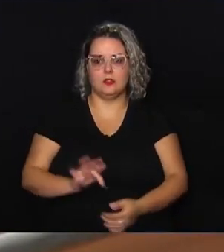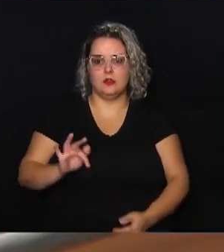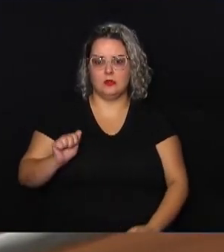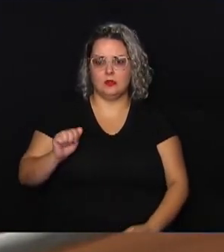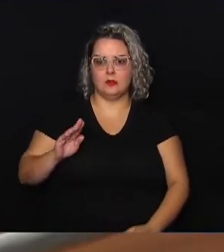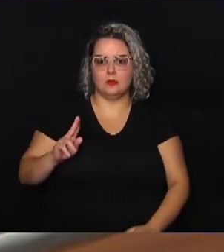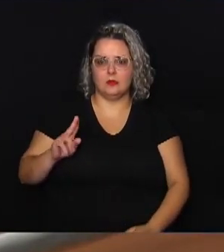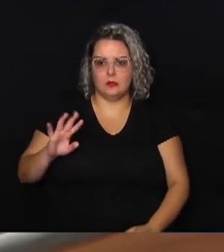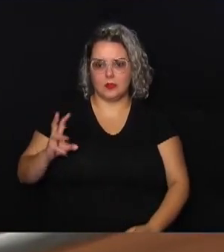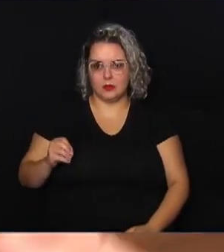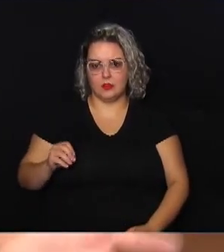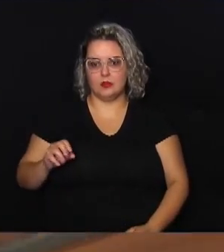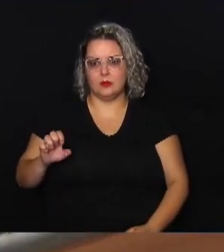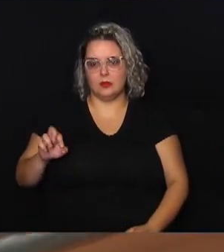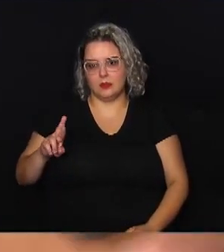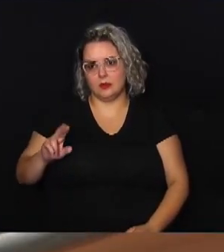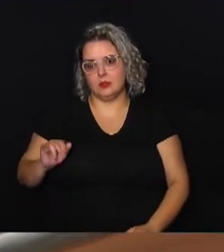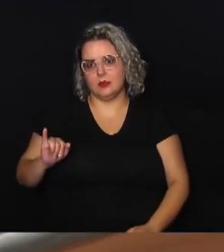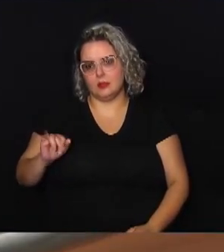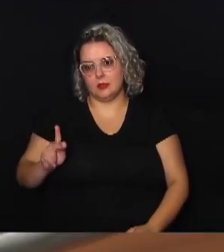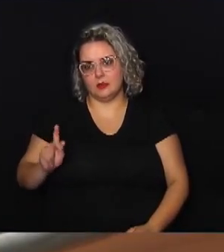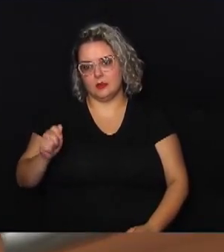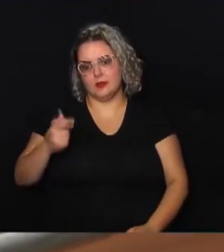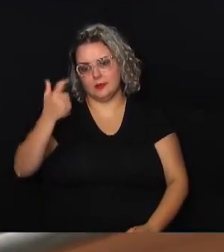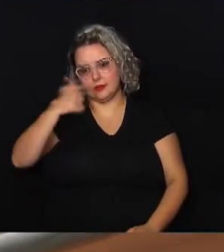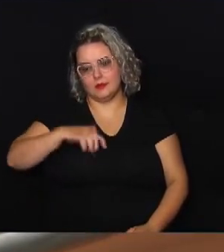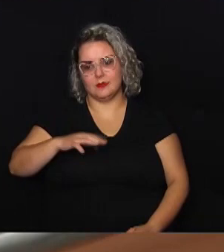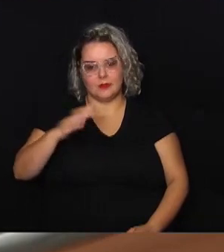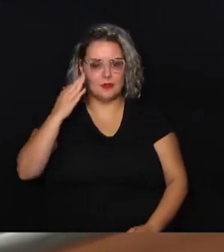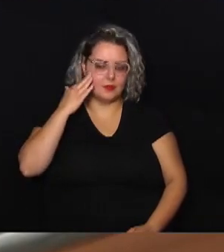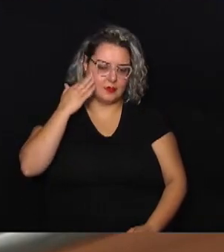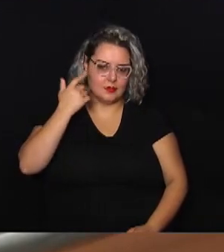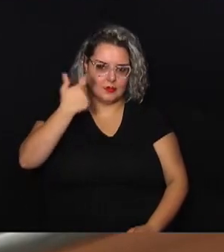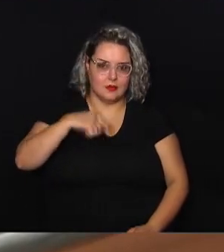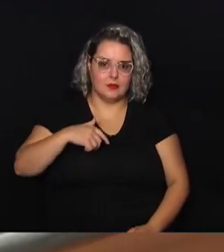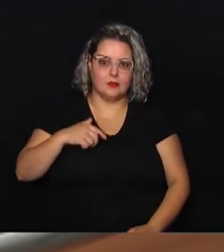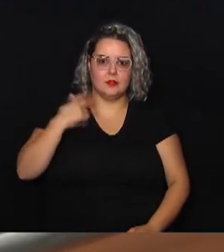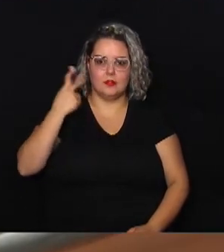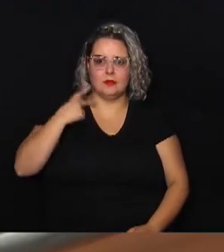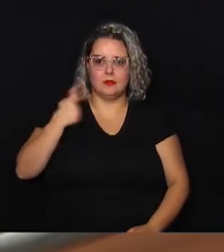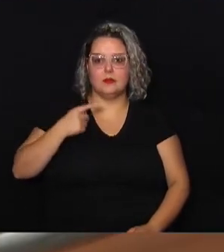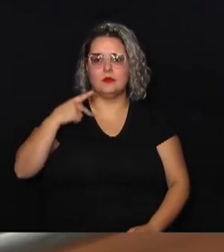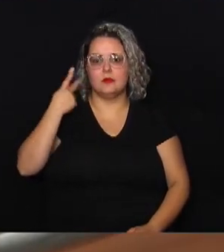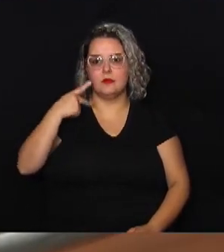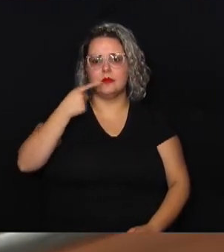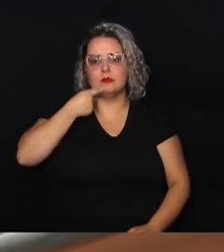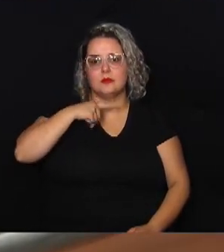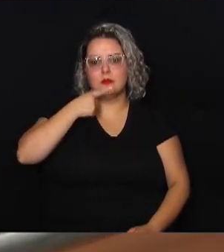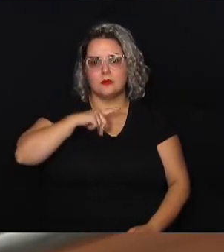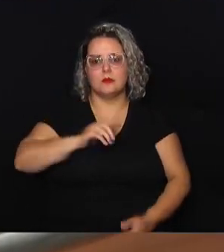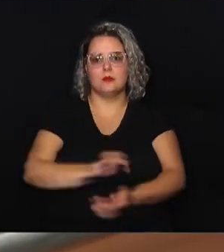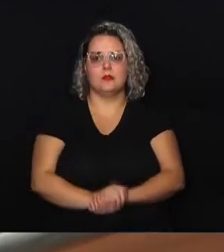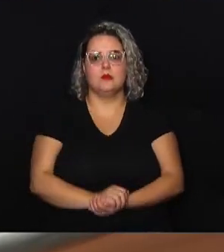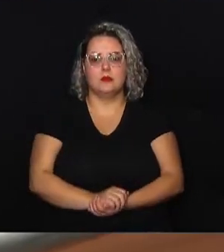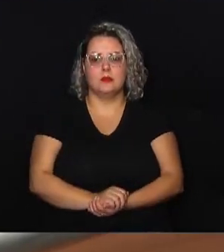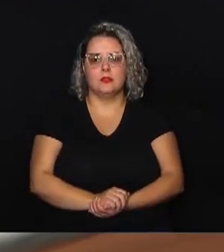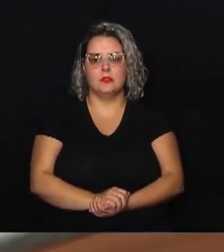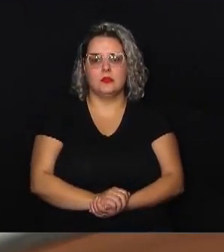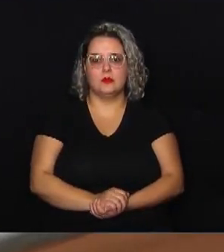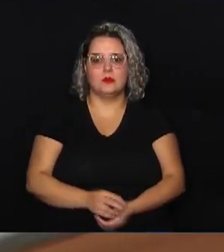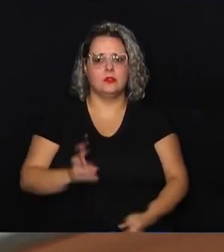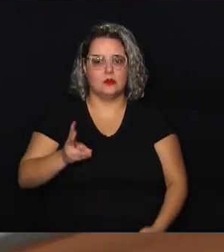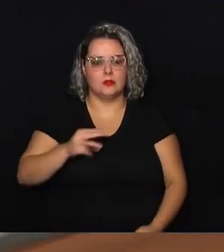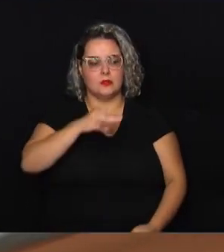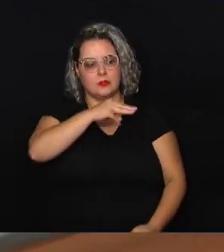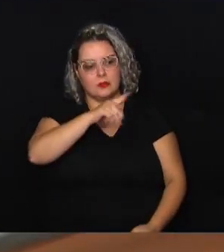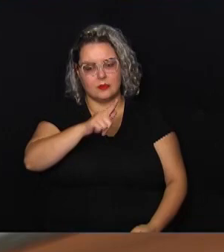Érica. O Paulo, você deve me conhecer, eu sou aqui da Câmara, né? Assessor do vereador Eduardo Magoga. Estou sempre lá pelo Mário Gatti, na